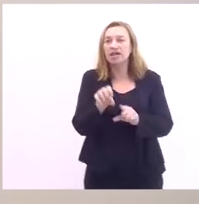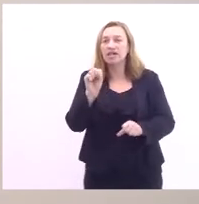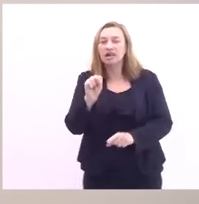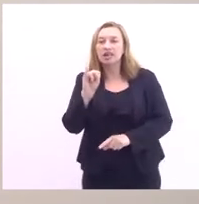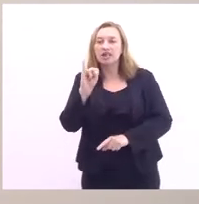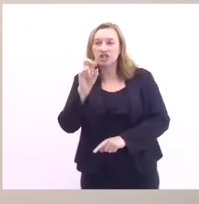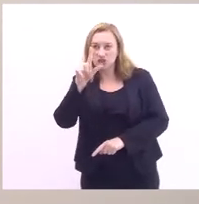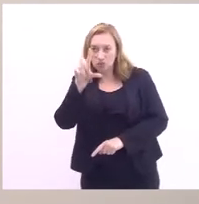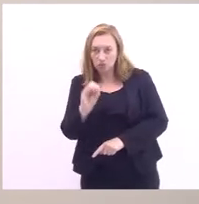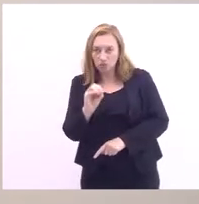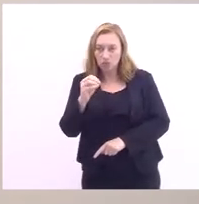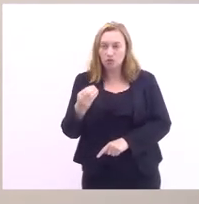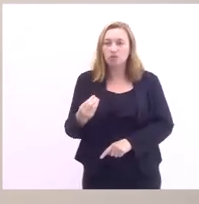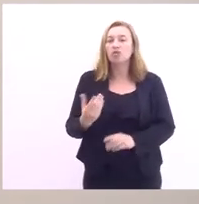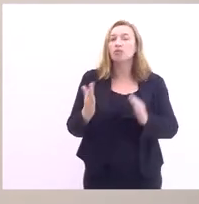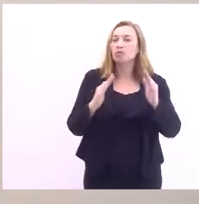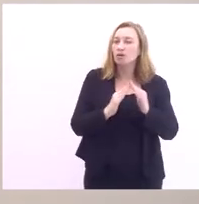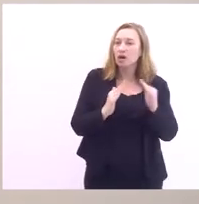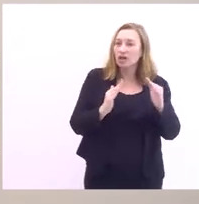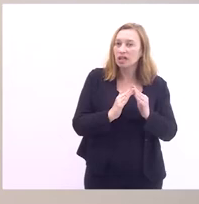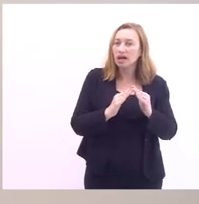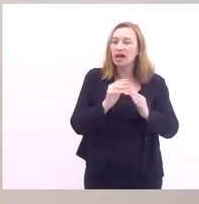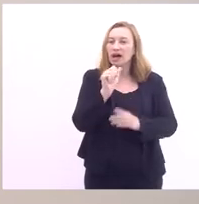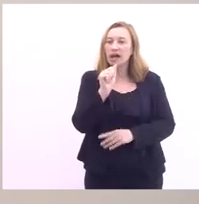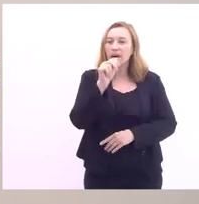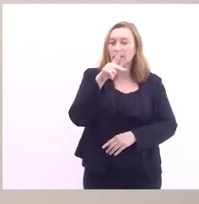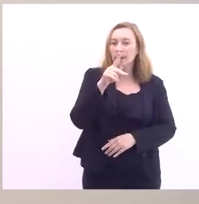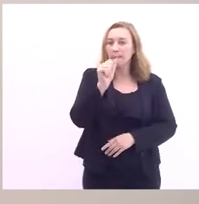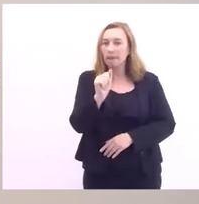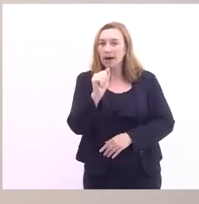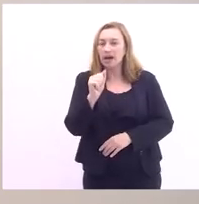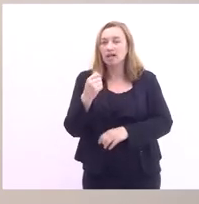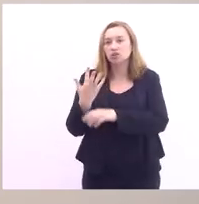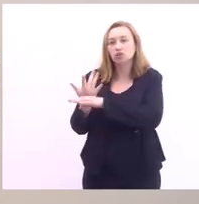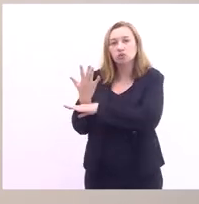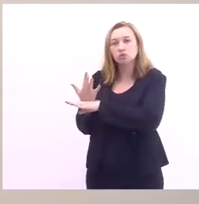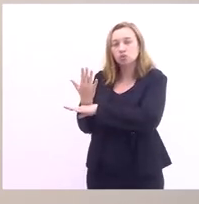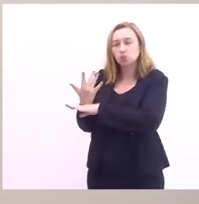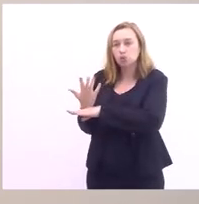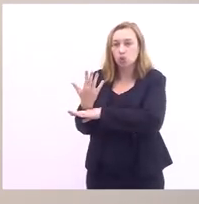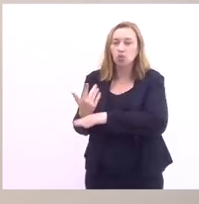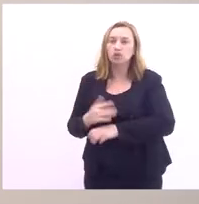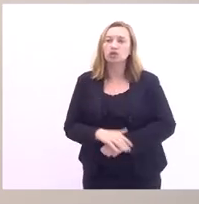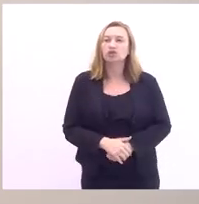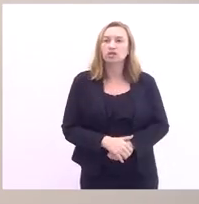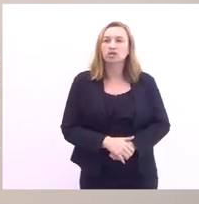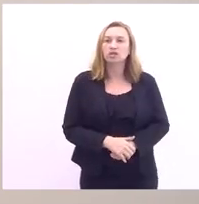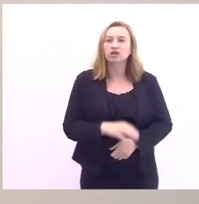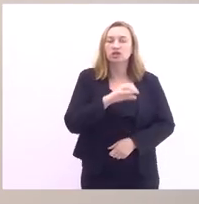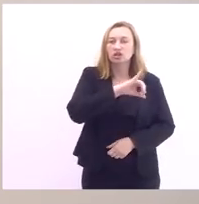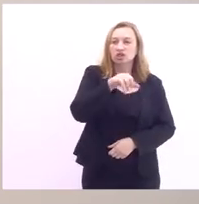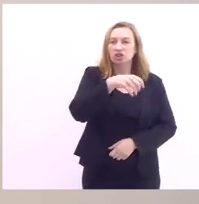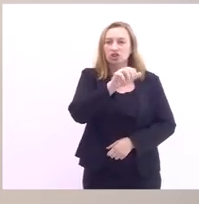presentes, morador do Amapá, de Duque de Caxias, o